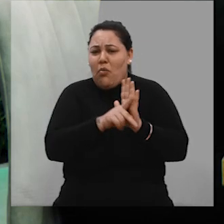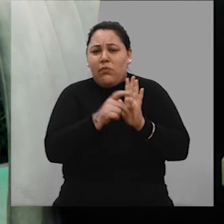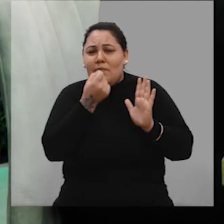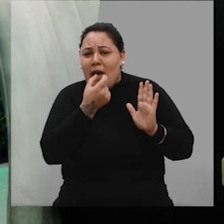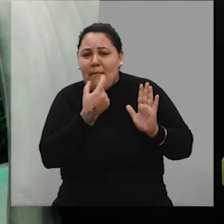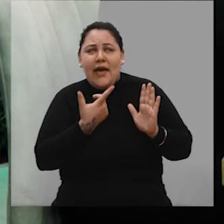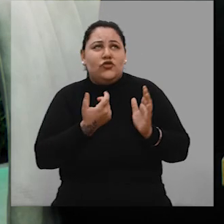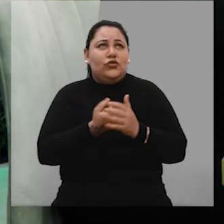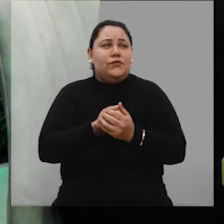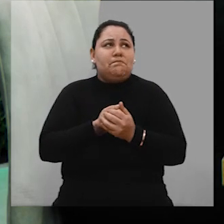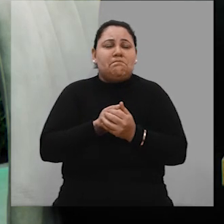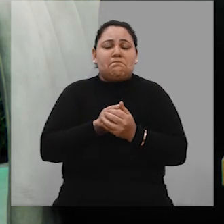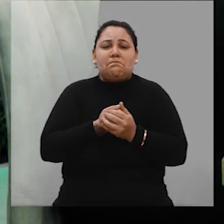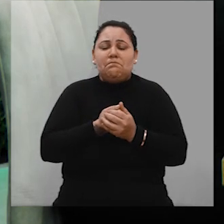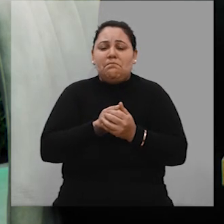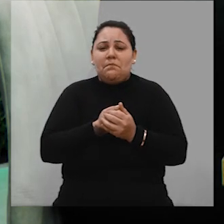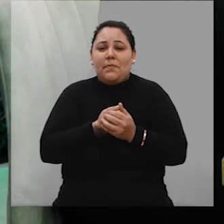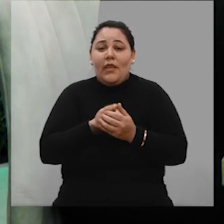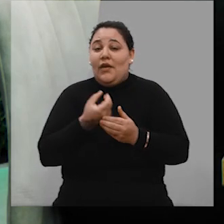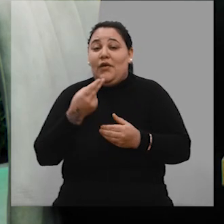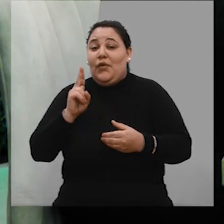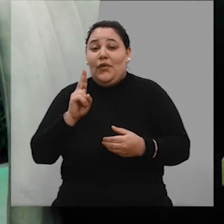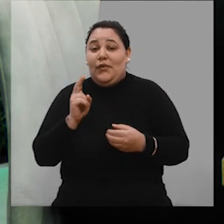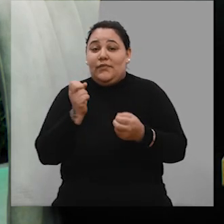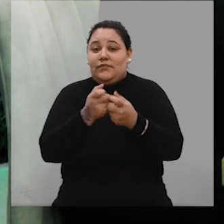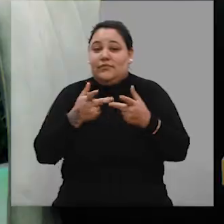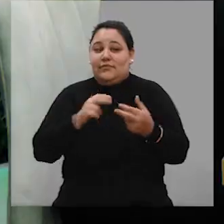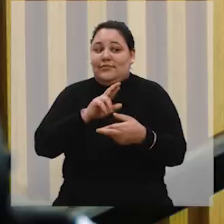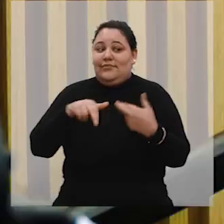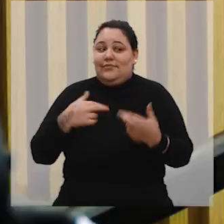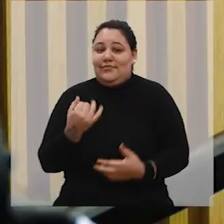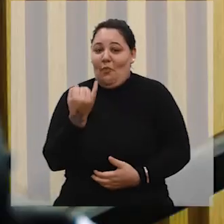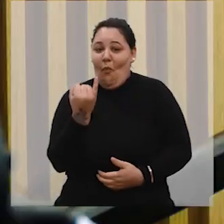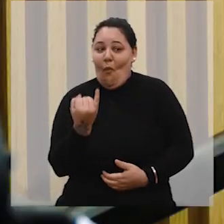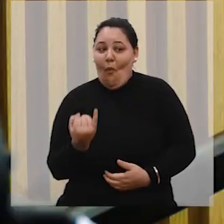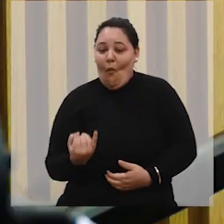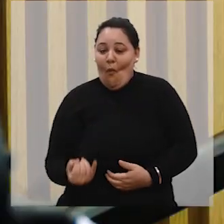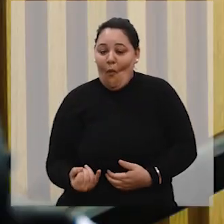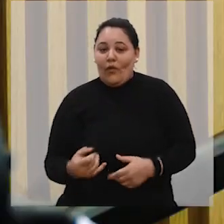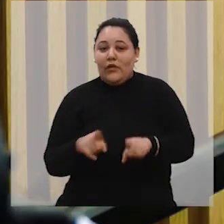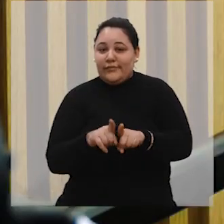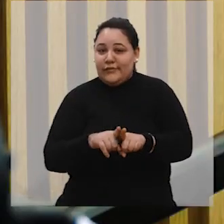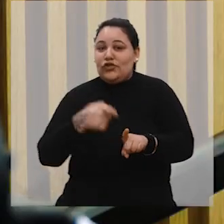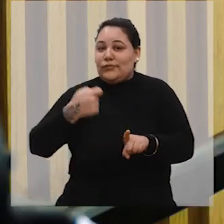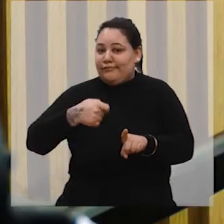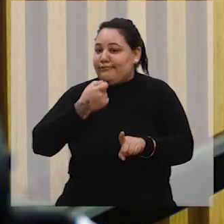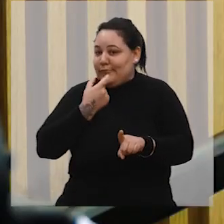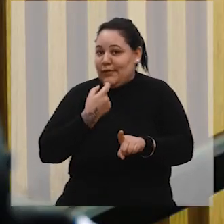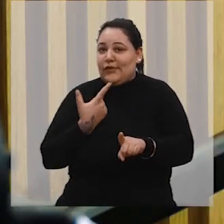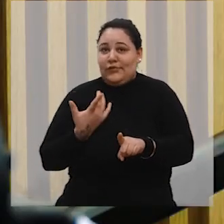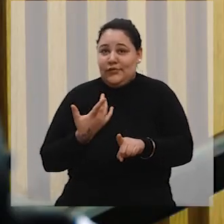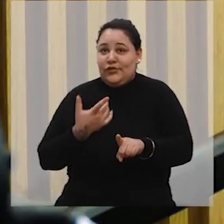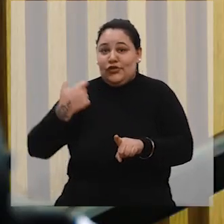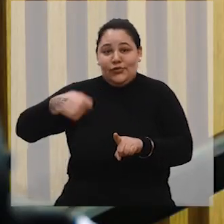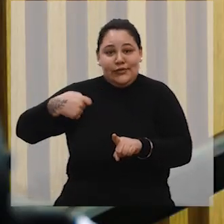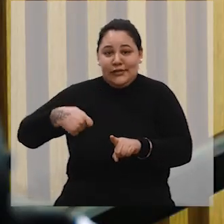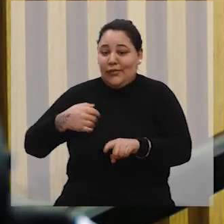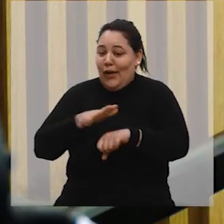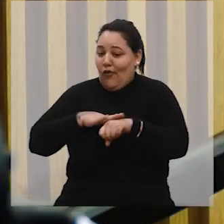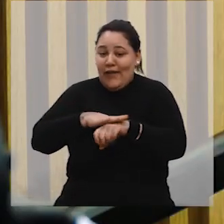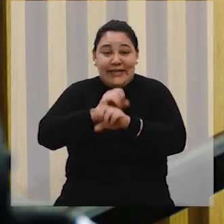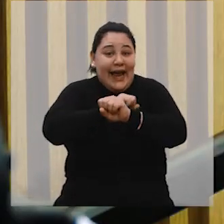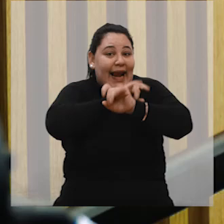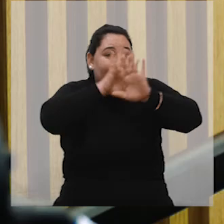medicamento, esses milagres do emagrecimento. Então, a gente tem que ter uma conversa muito franca de